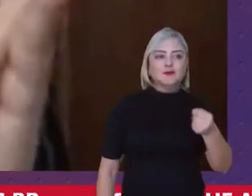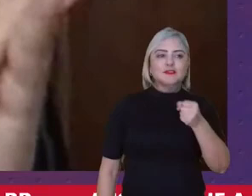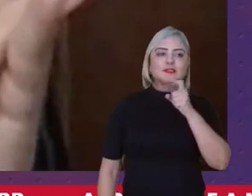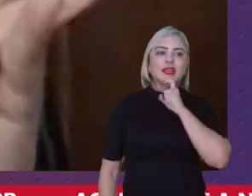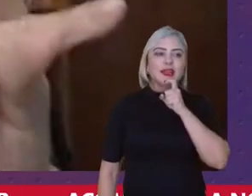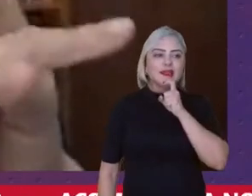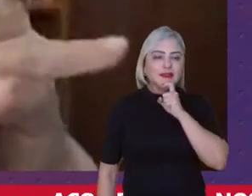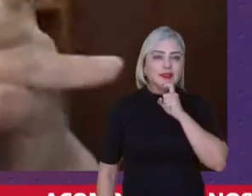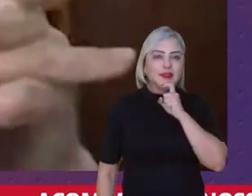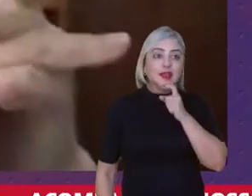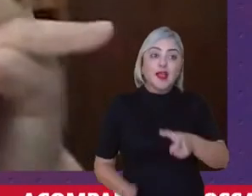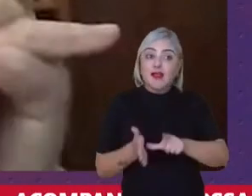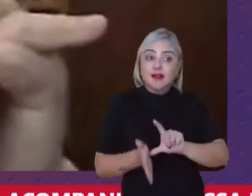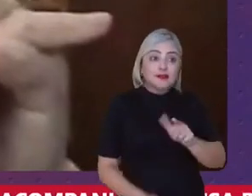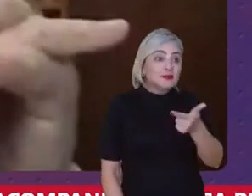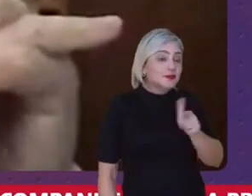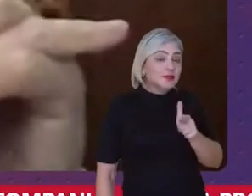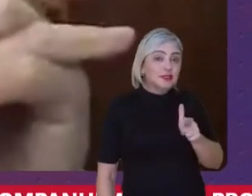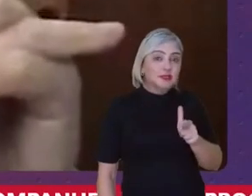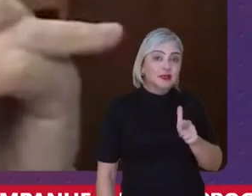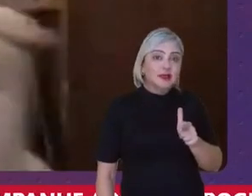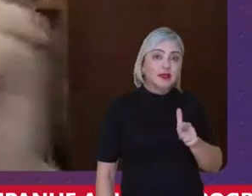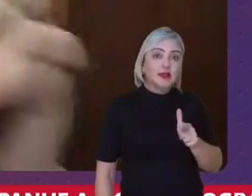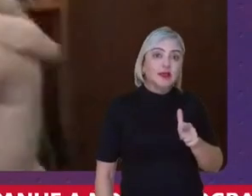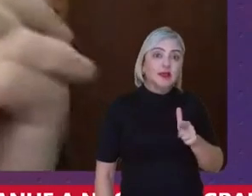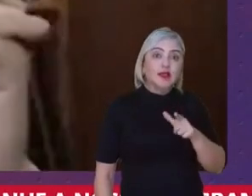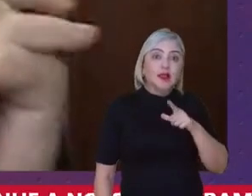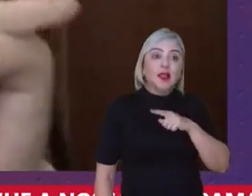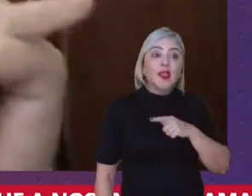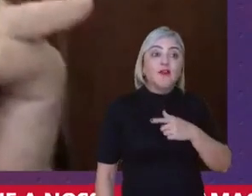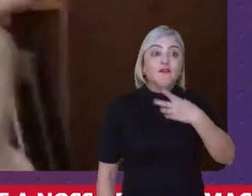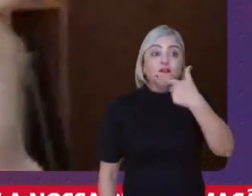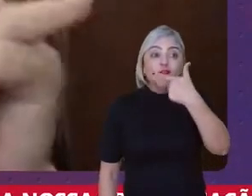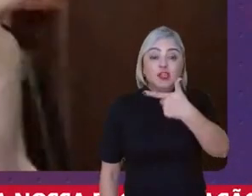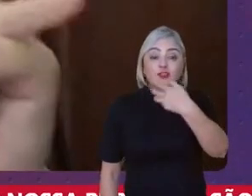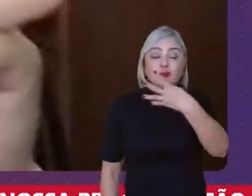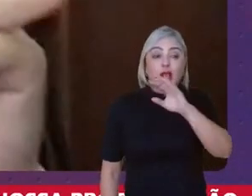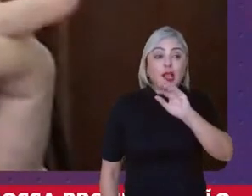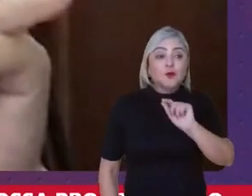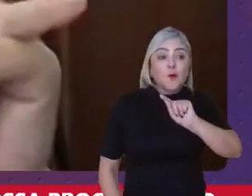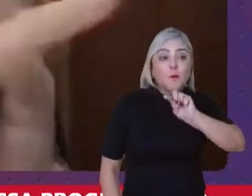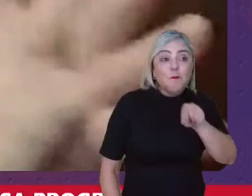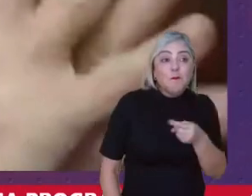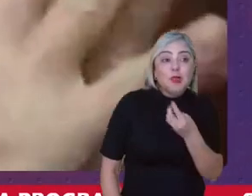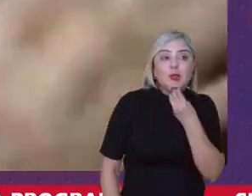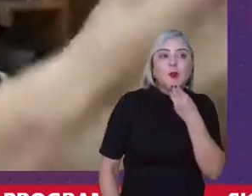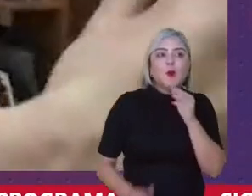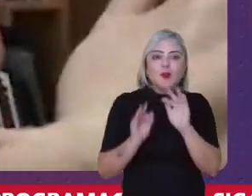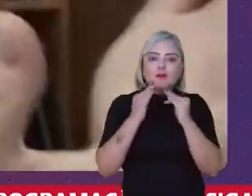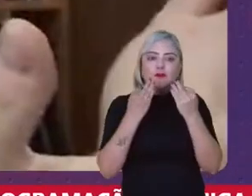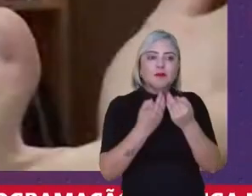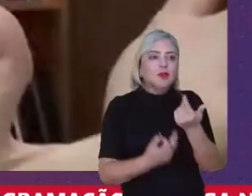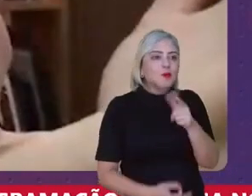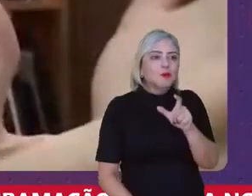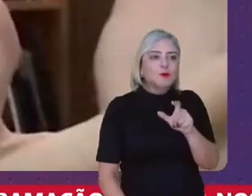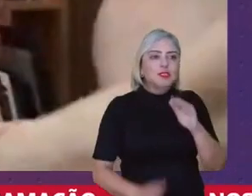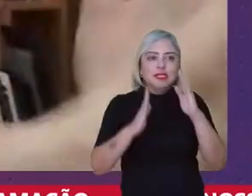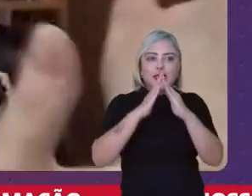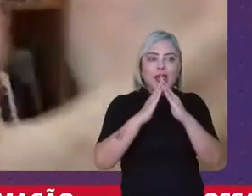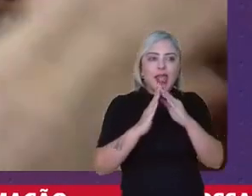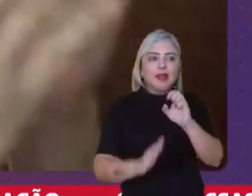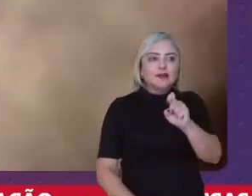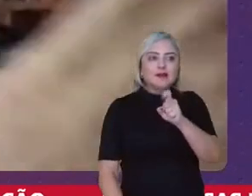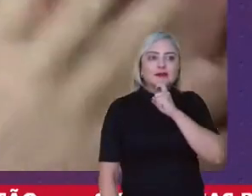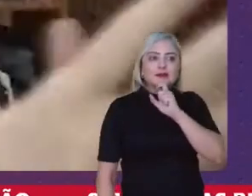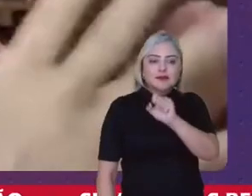não é? Compraram, passaram a ter geladeira. 24 milhões de famílias não tinham geladeira no Brasil. Parece um absurdo você